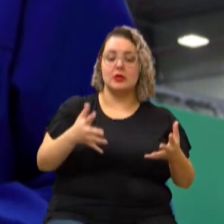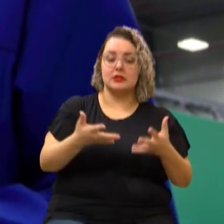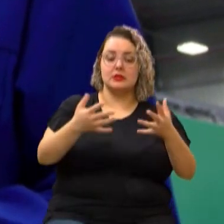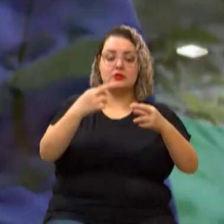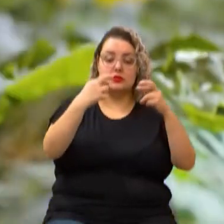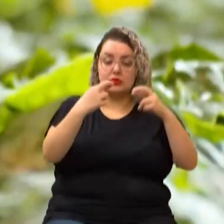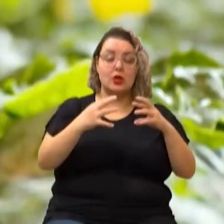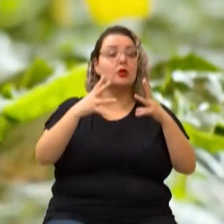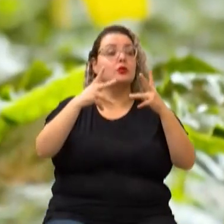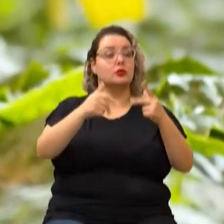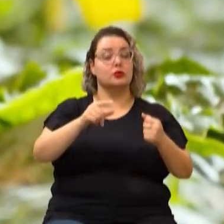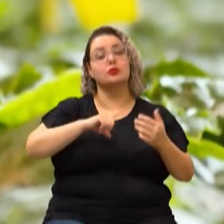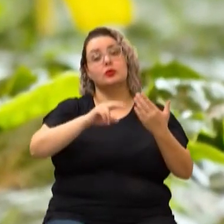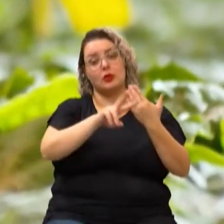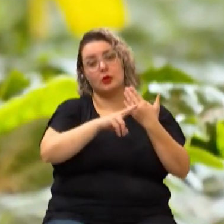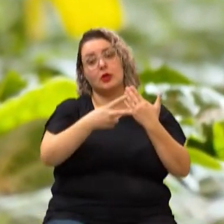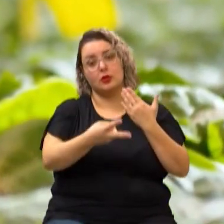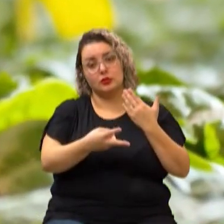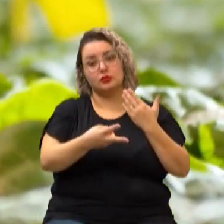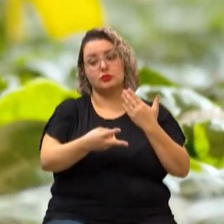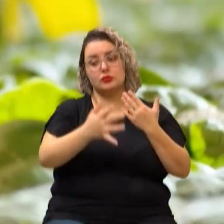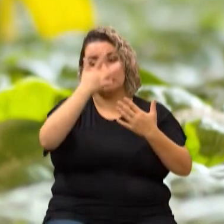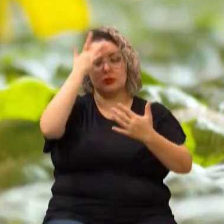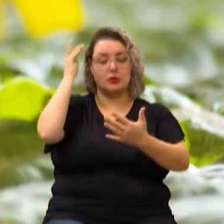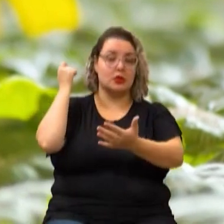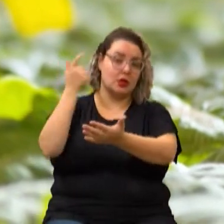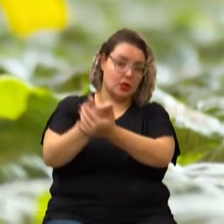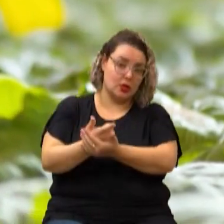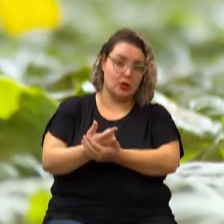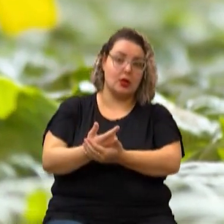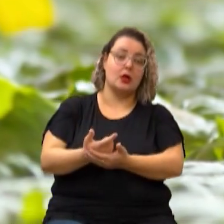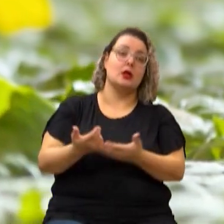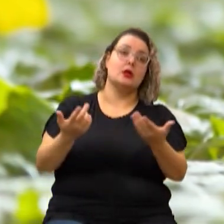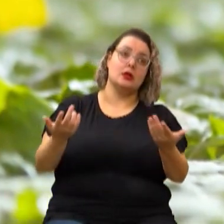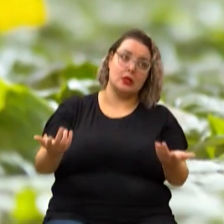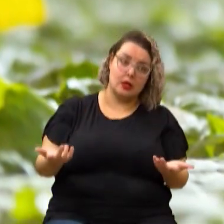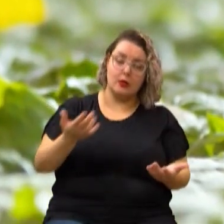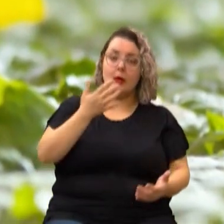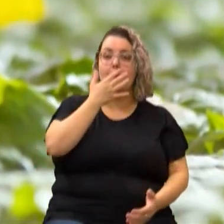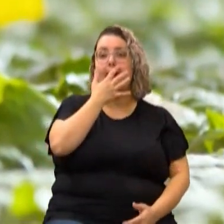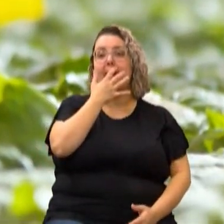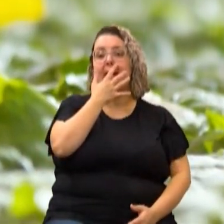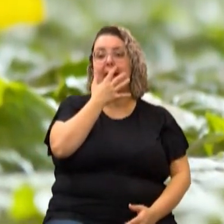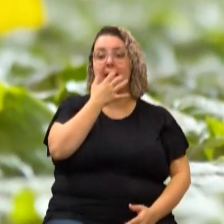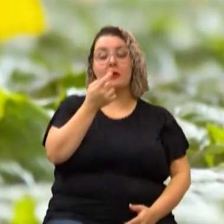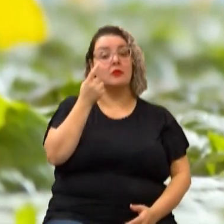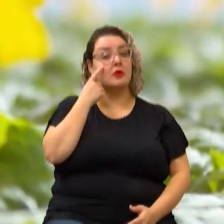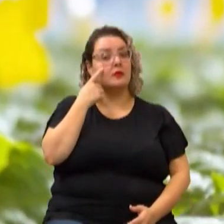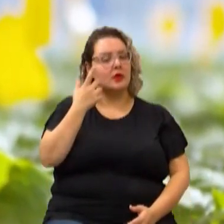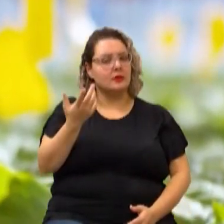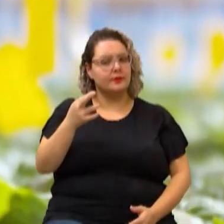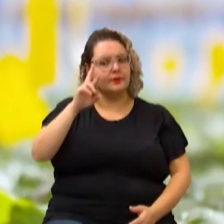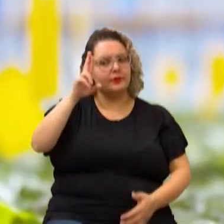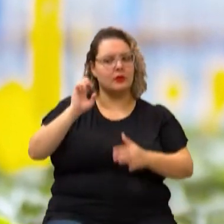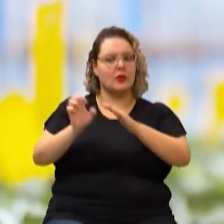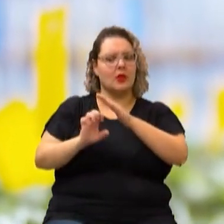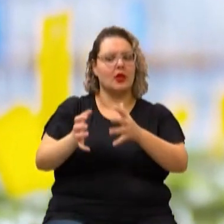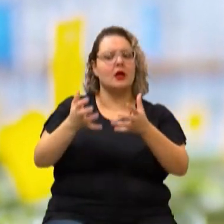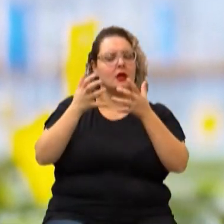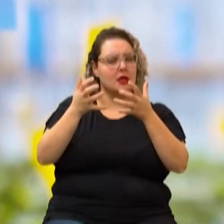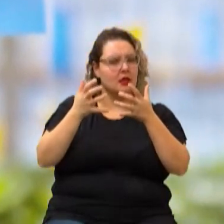Os tipos de inflação? Os tipos de inflação. Ou seja, exatamente isso, os tipos de inflação. Inflação por demanda. Ou seja, está aumentando a inflação